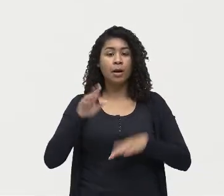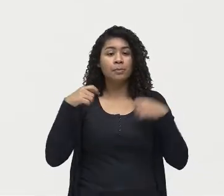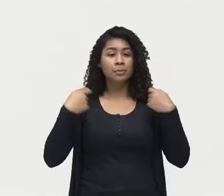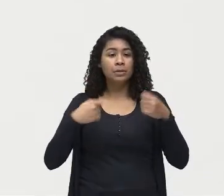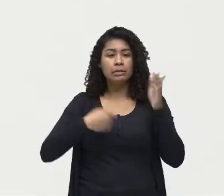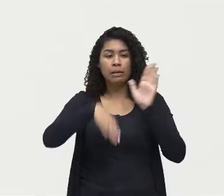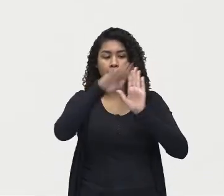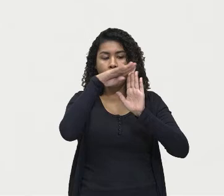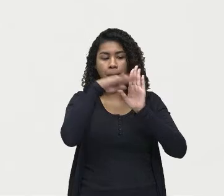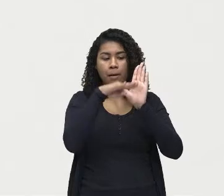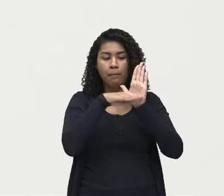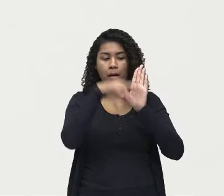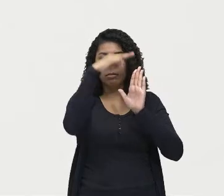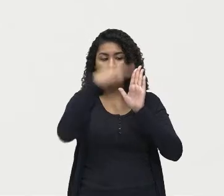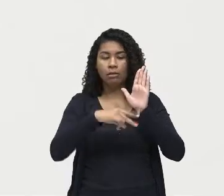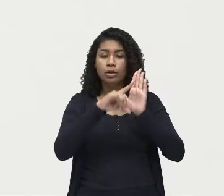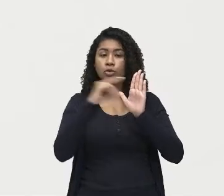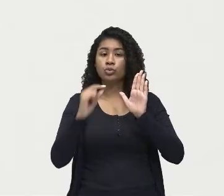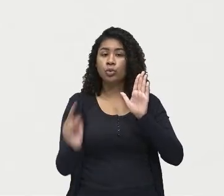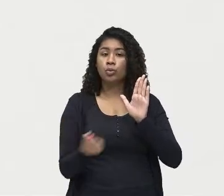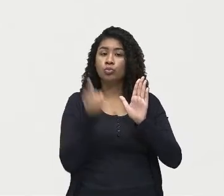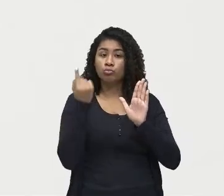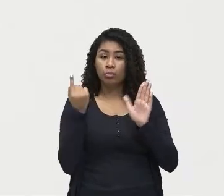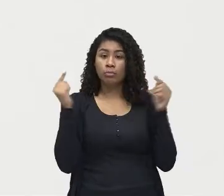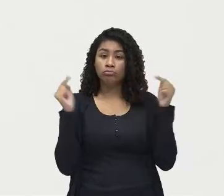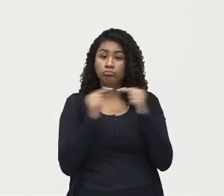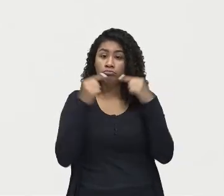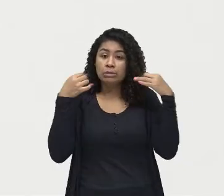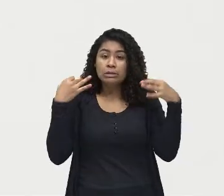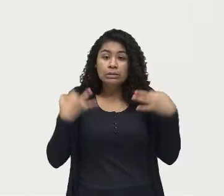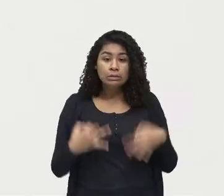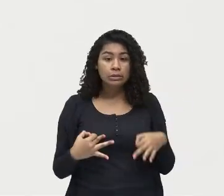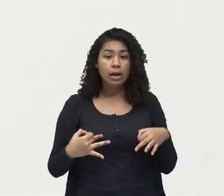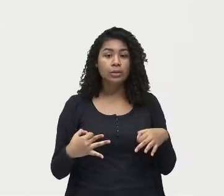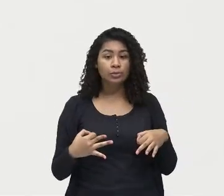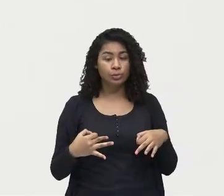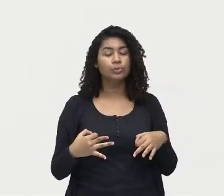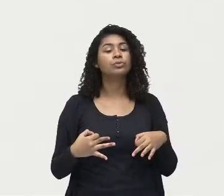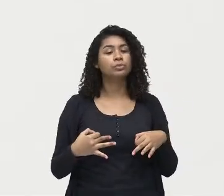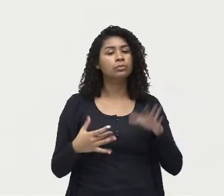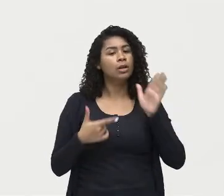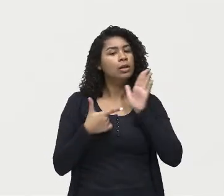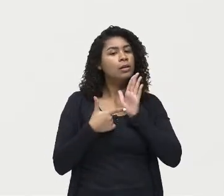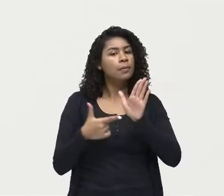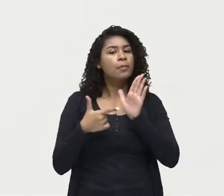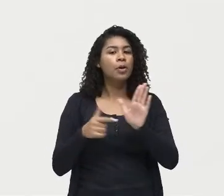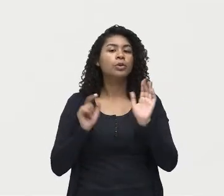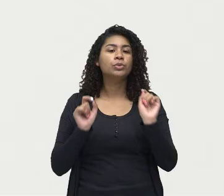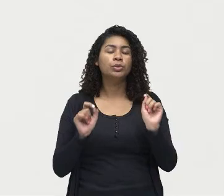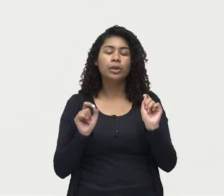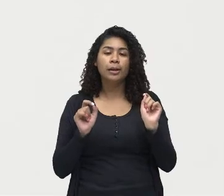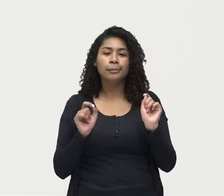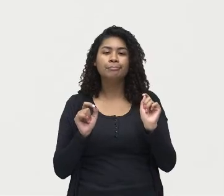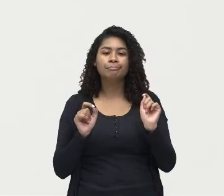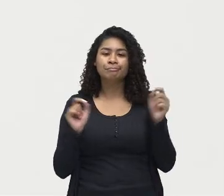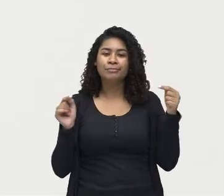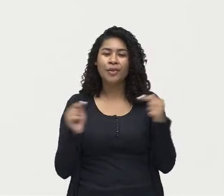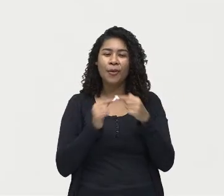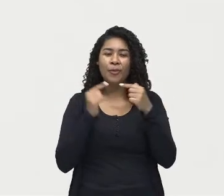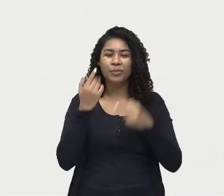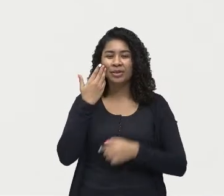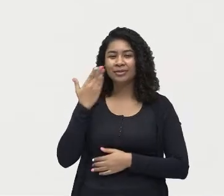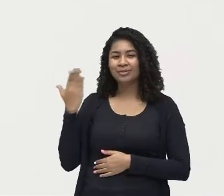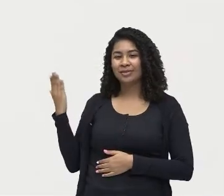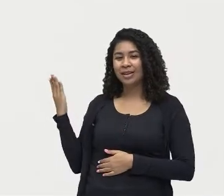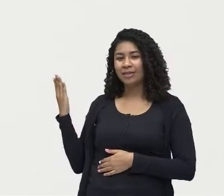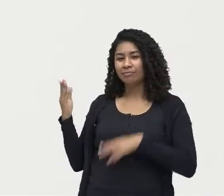uma das alternativas. Uma delas cabe tranquilamente no trecho